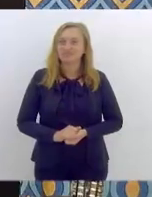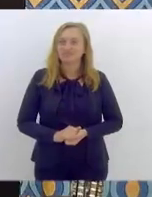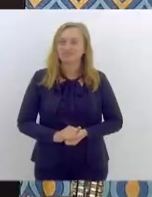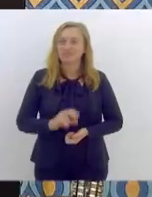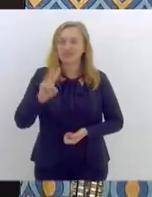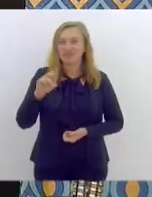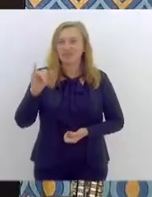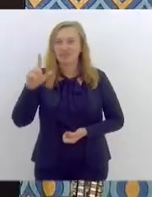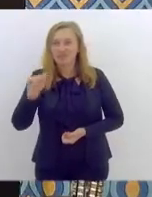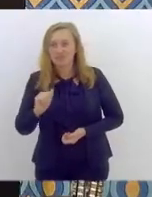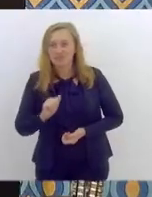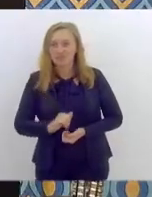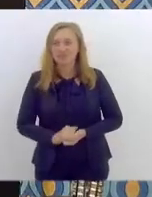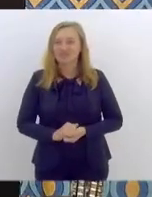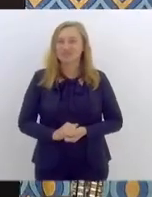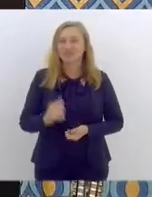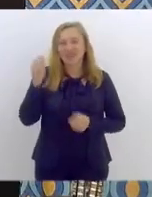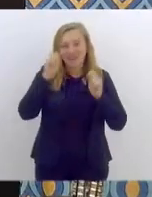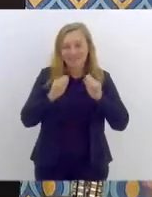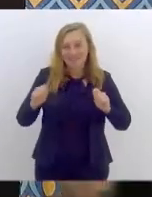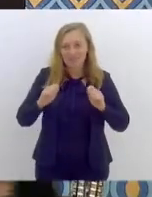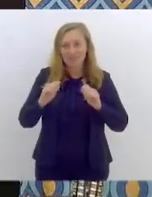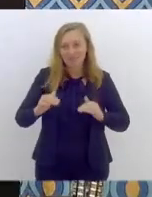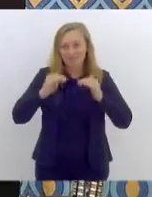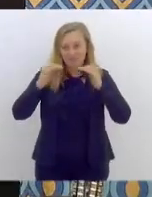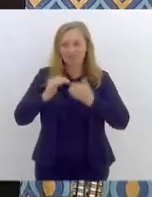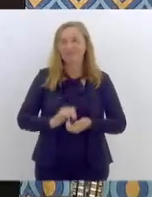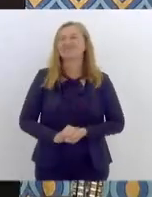Vilma, assessora suplente.